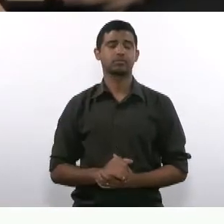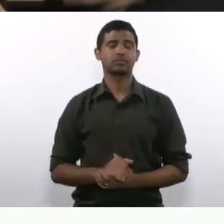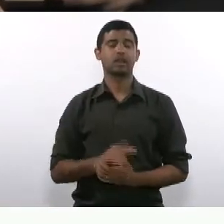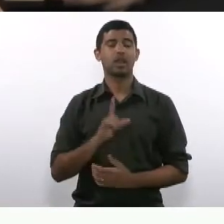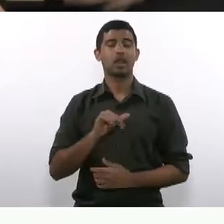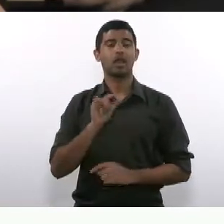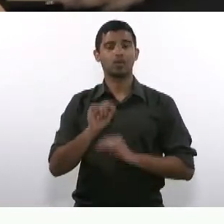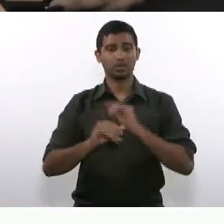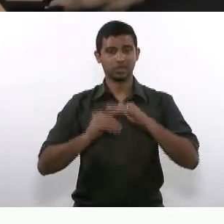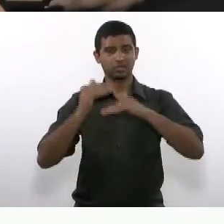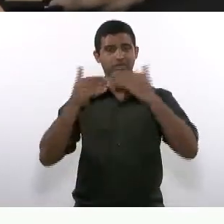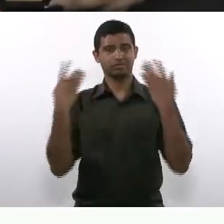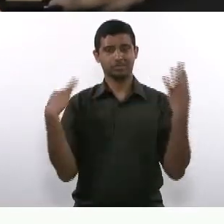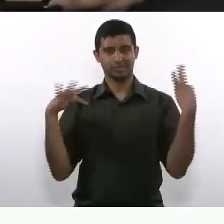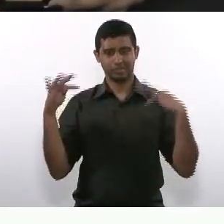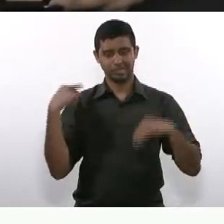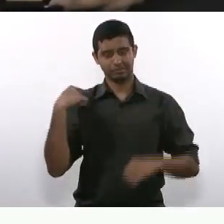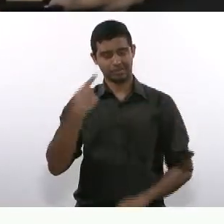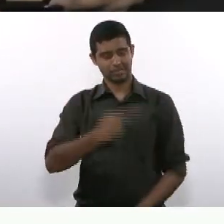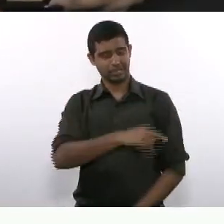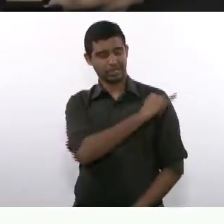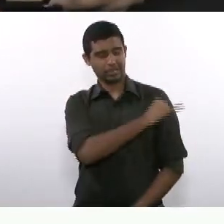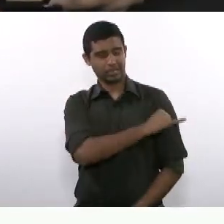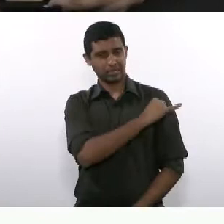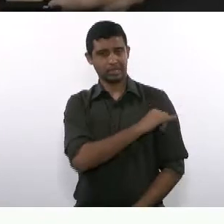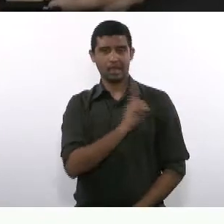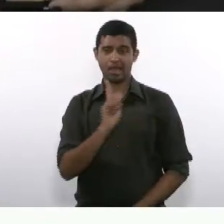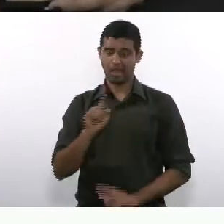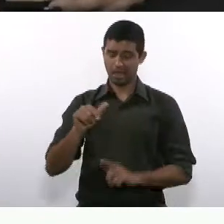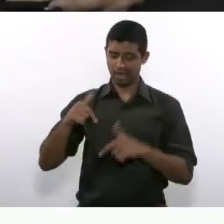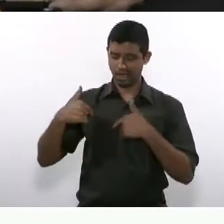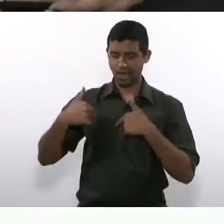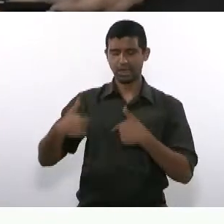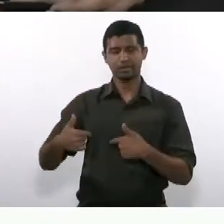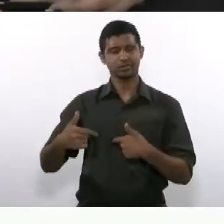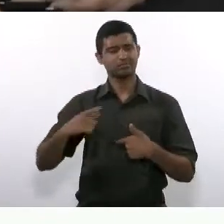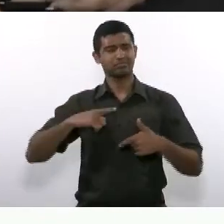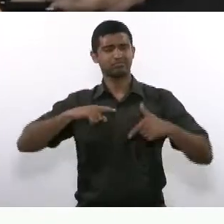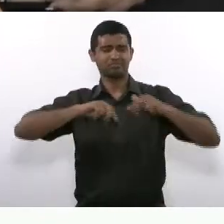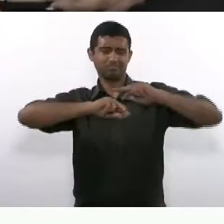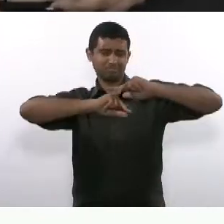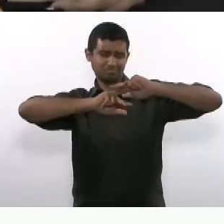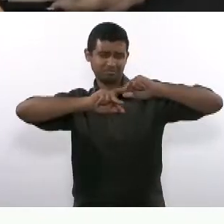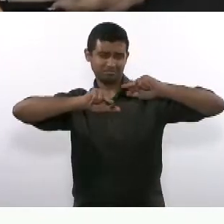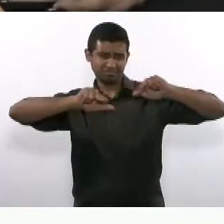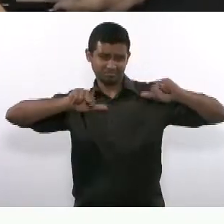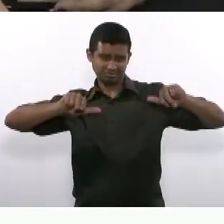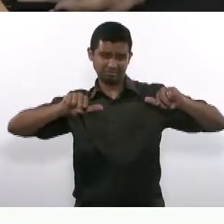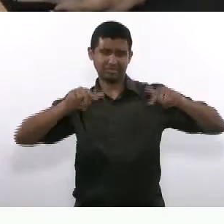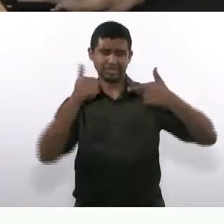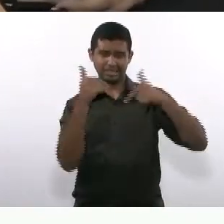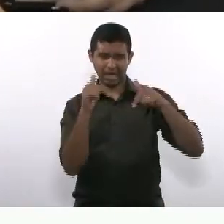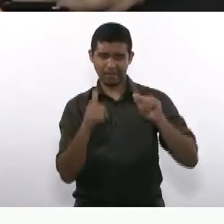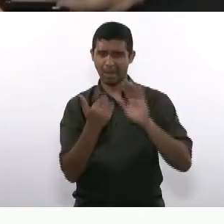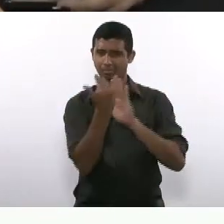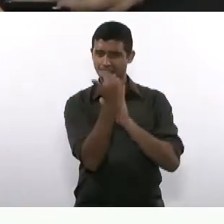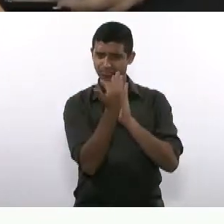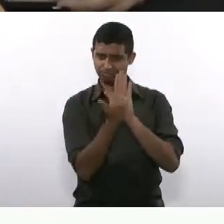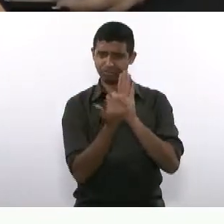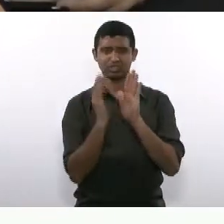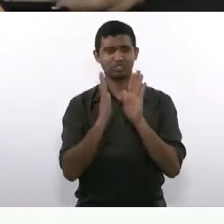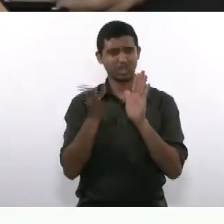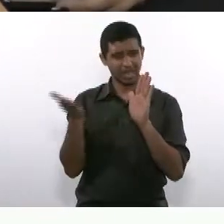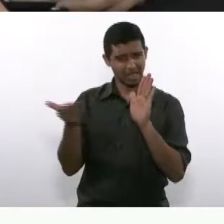do Turismo do Estado do Rio de Janeiro. É uma ação que abarca várias atividades que foram apresentadas aqui pela Adriana, dentre